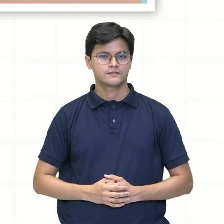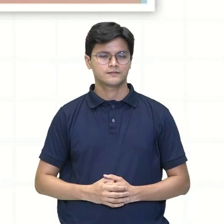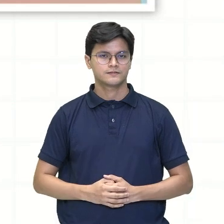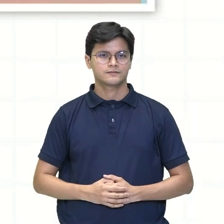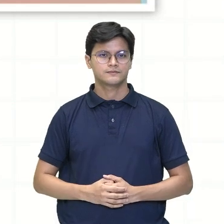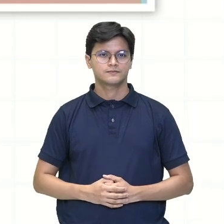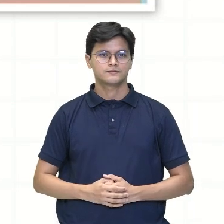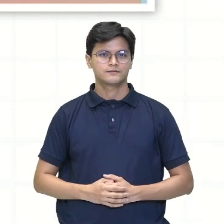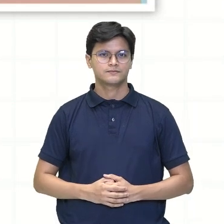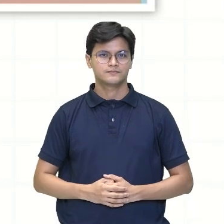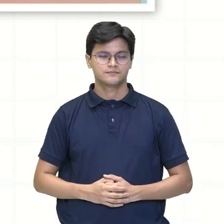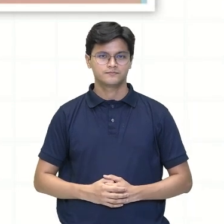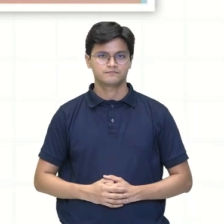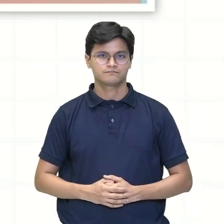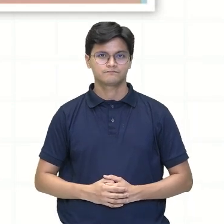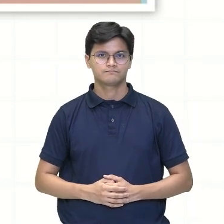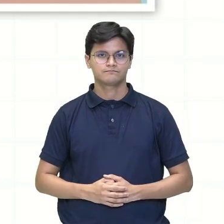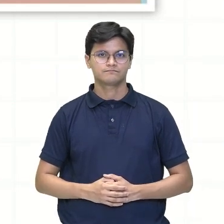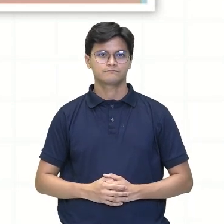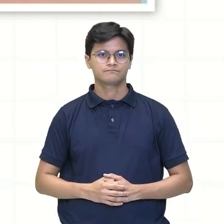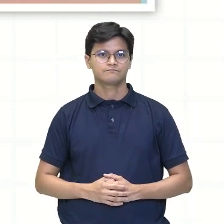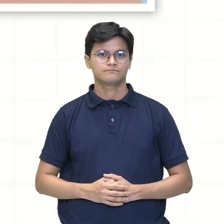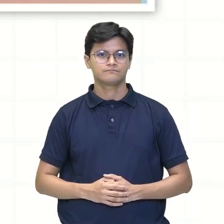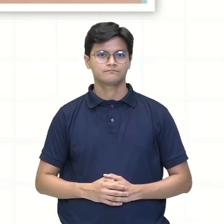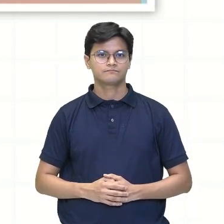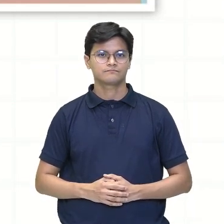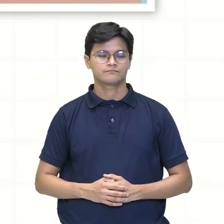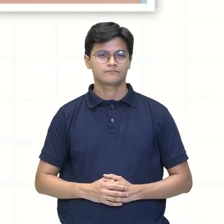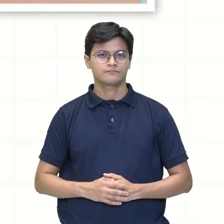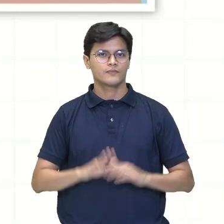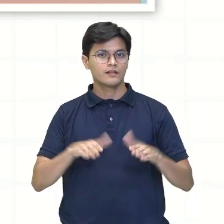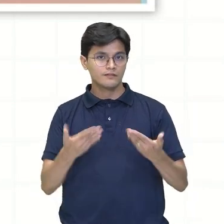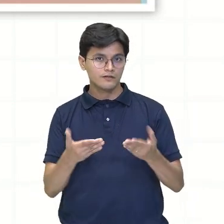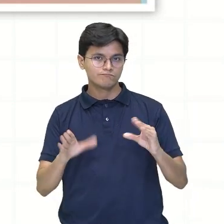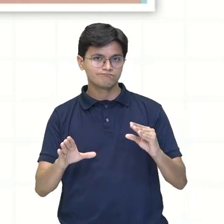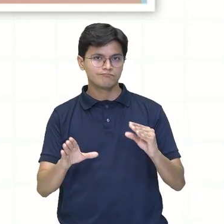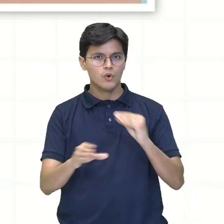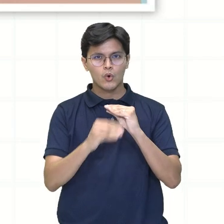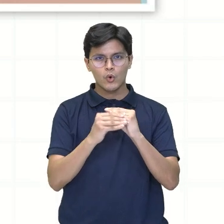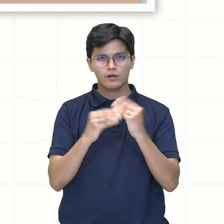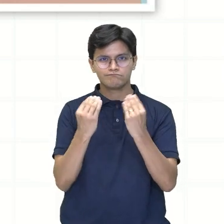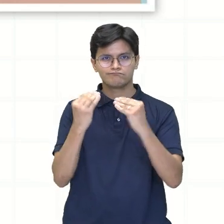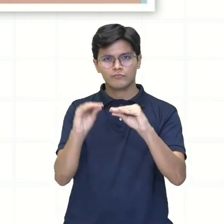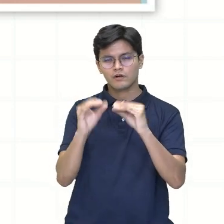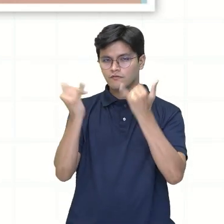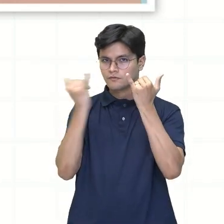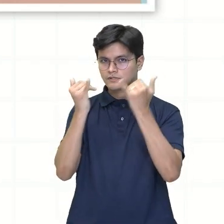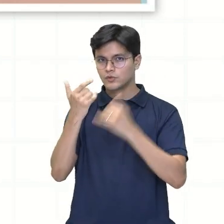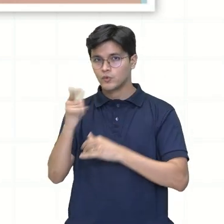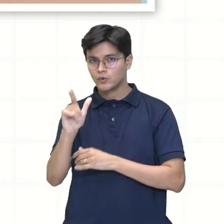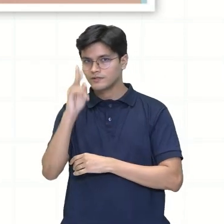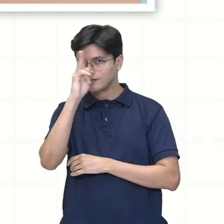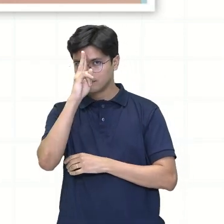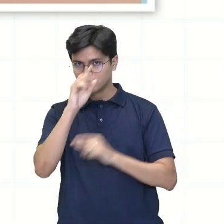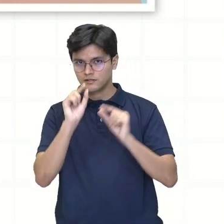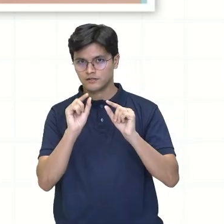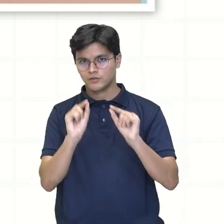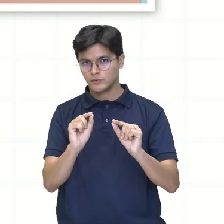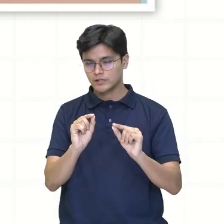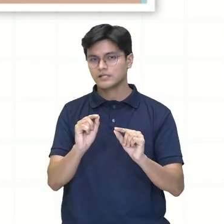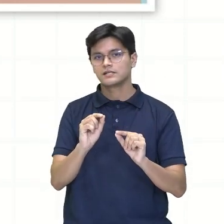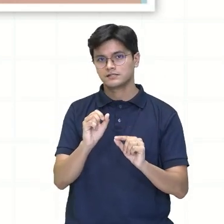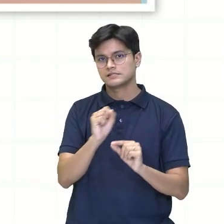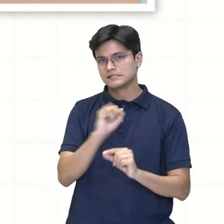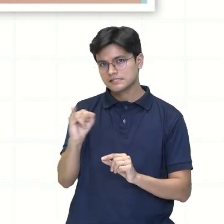yesterday? Certo? Vamos completar aqui com uma outra informação, lembrando que quando eu faço